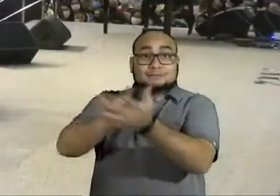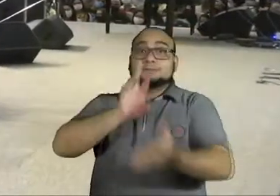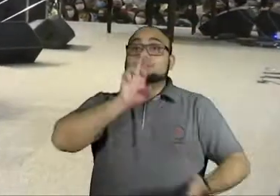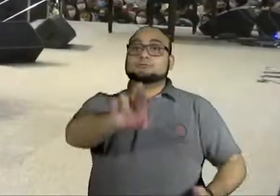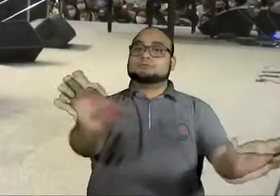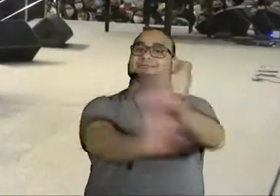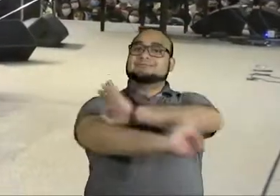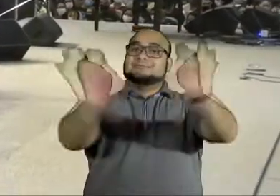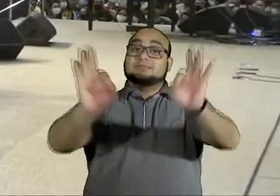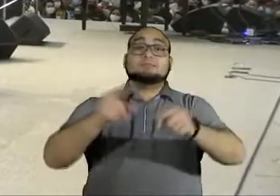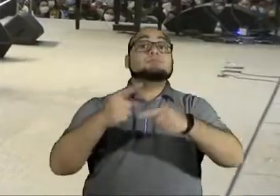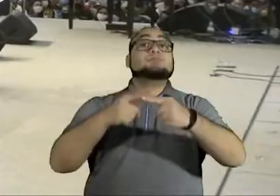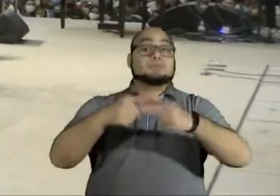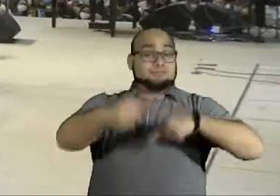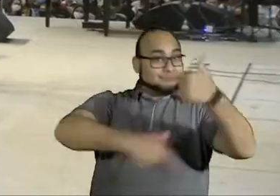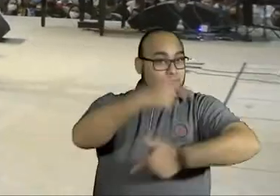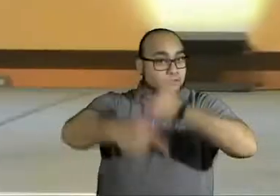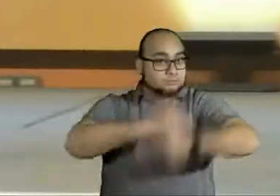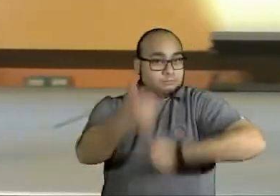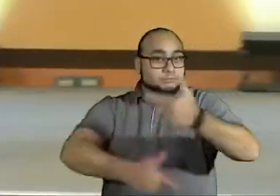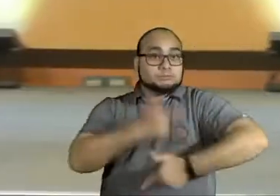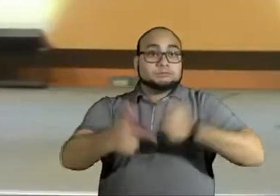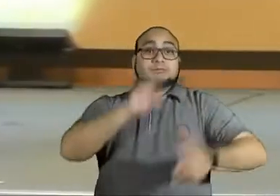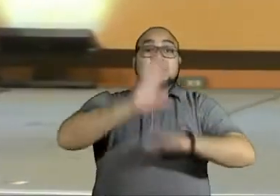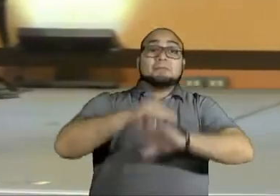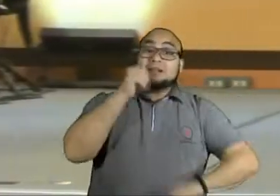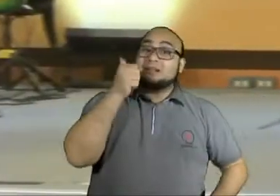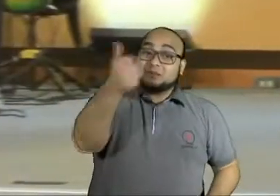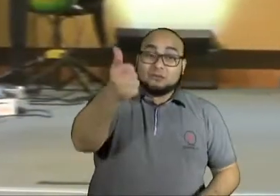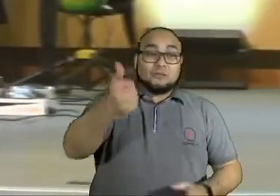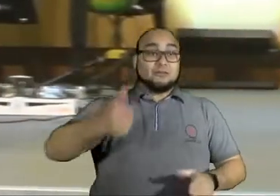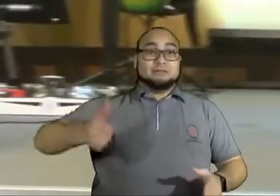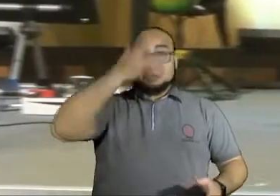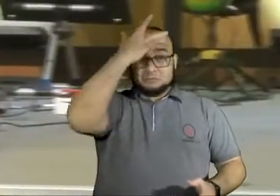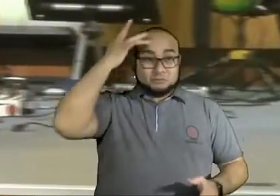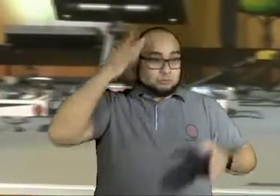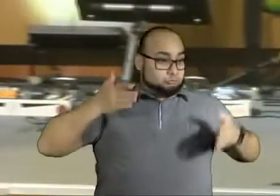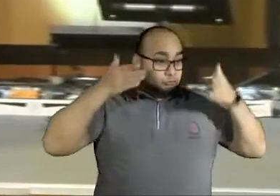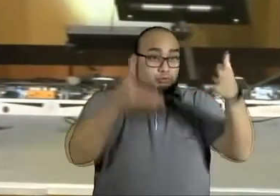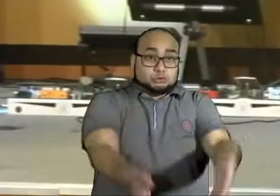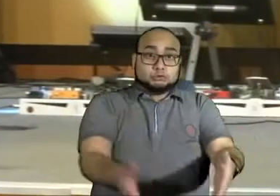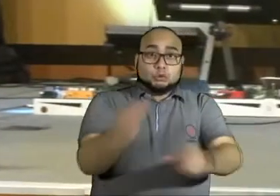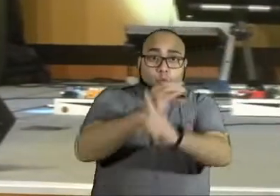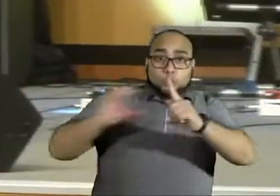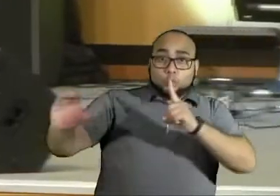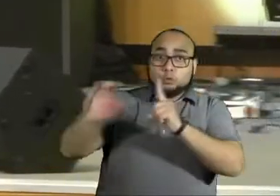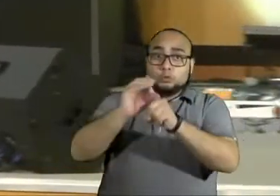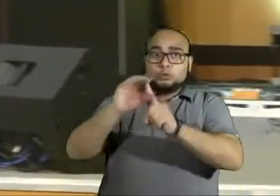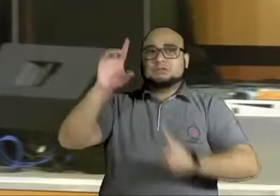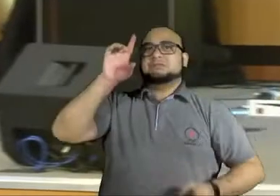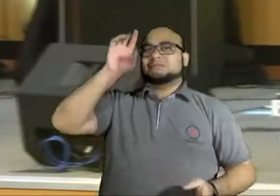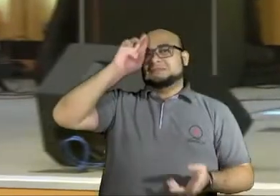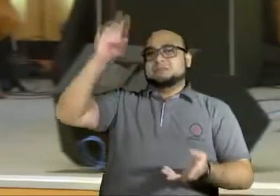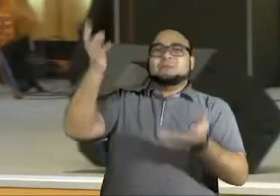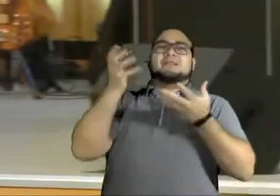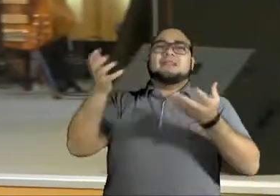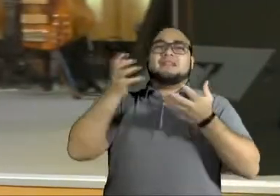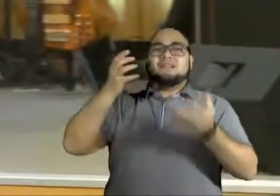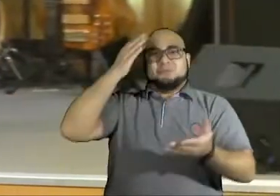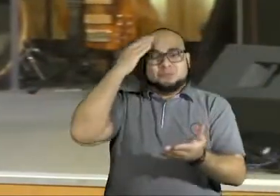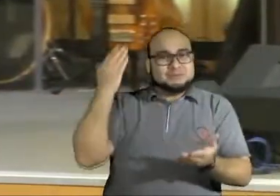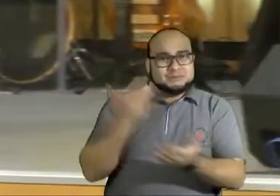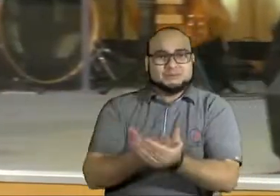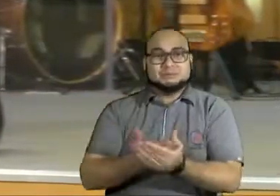É melhor alguém que chega no culto e diz, Senhor, eu vim hoje porque eu quero crer, mas a minha fé precisa ser aperfeiçoada. Eu não estou bem,